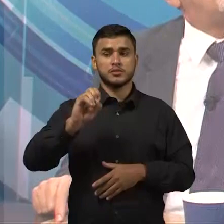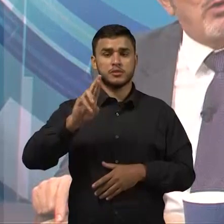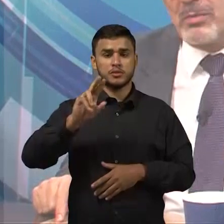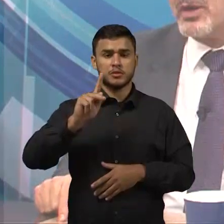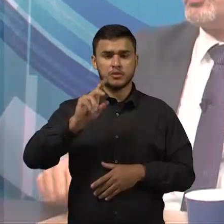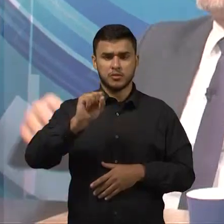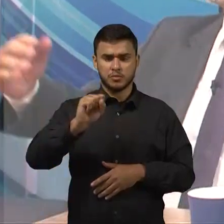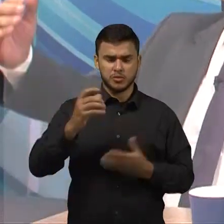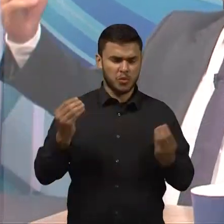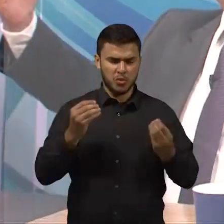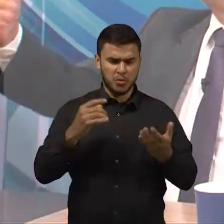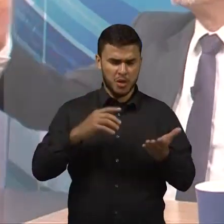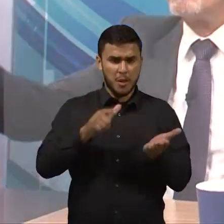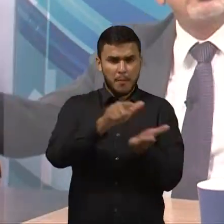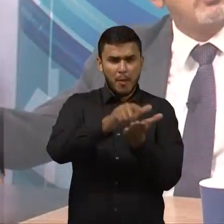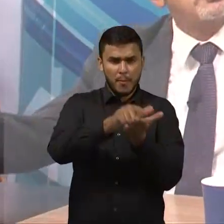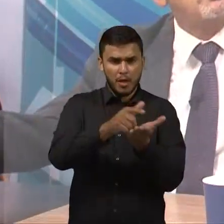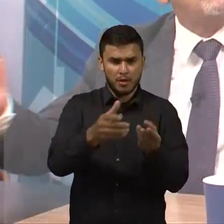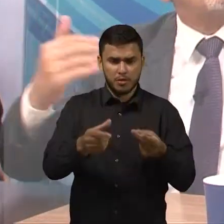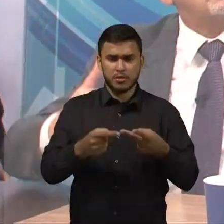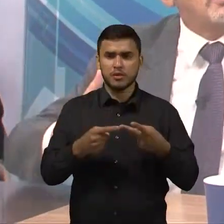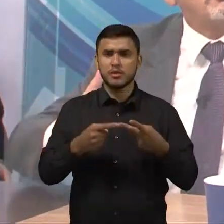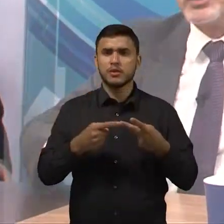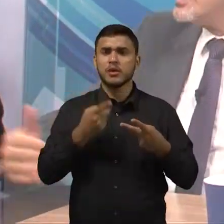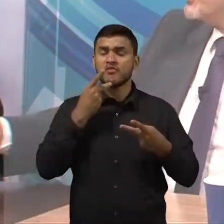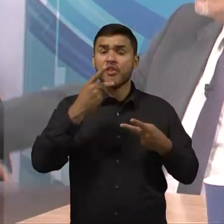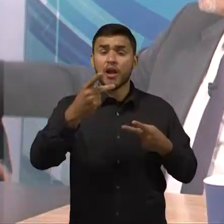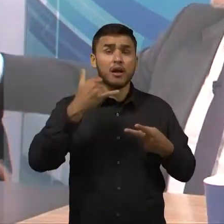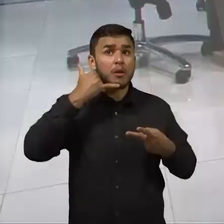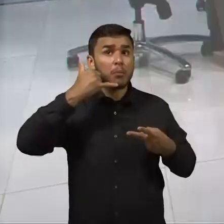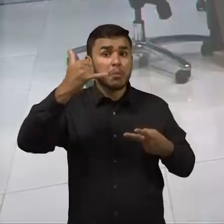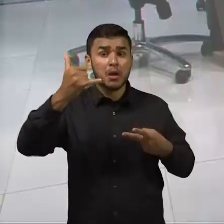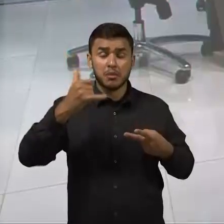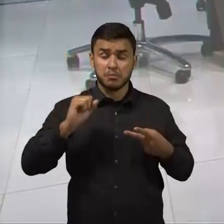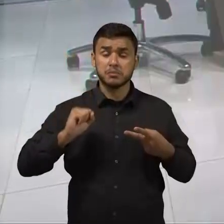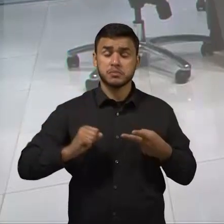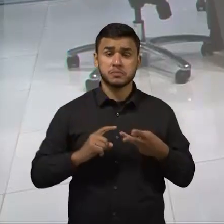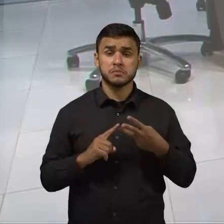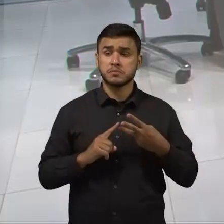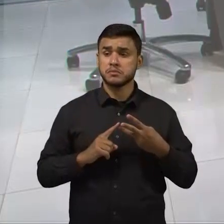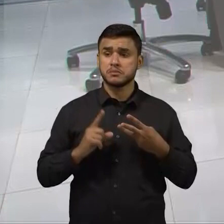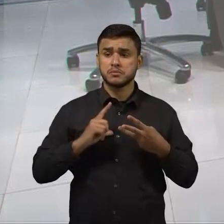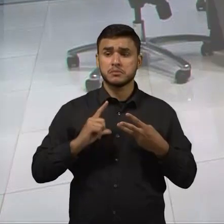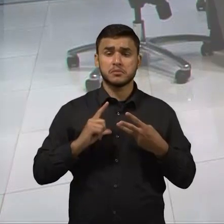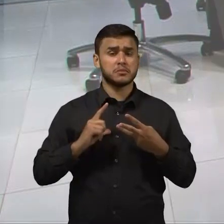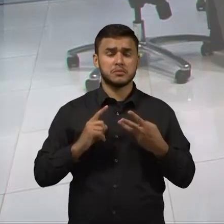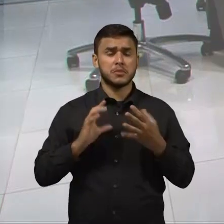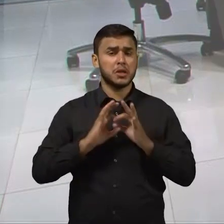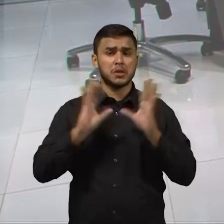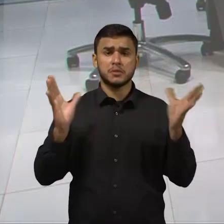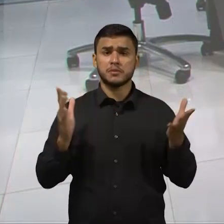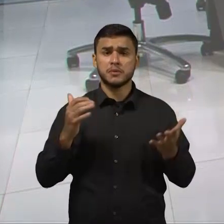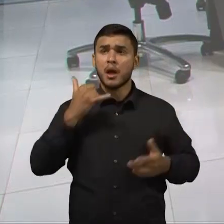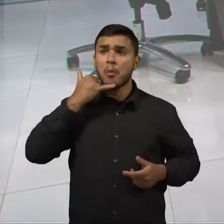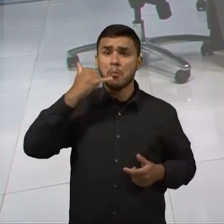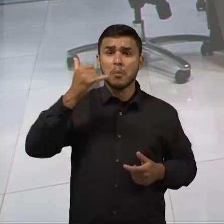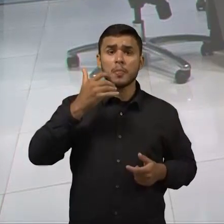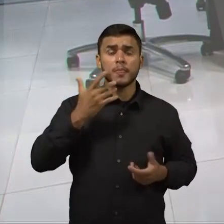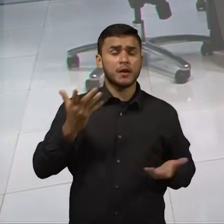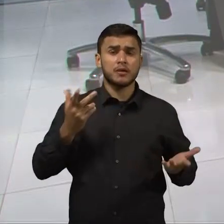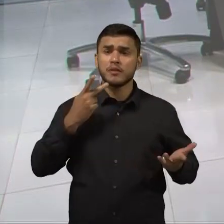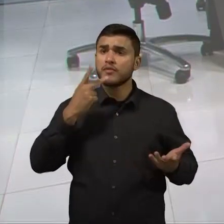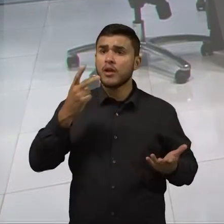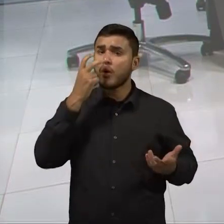não tem forma. Eu posso pedir um habeas corpus. E pedir para reduzir a pena. Eu conheço vários advogados que fizeram isso para clientes pedindo habeas corpus